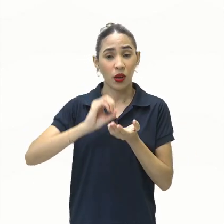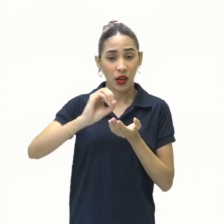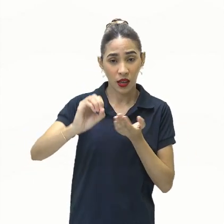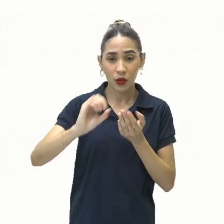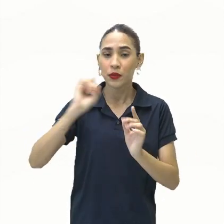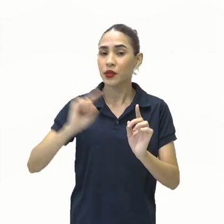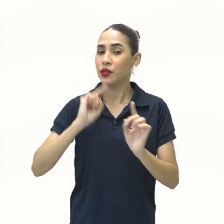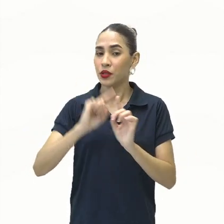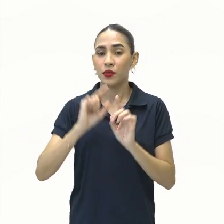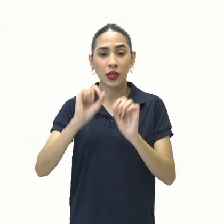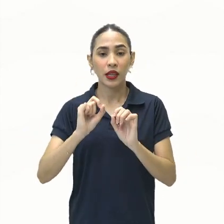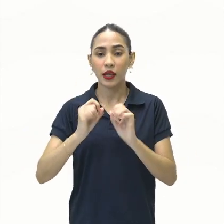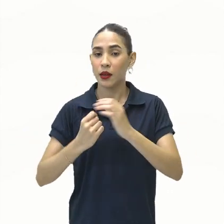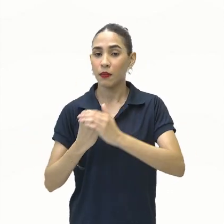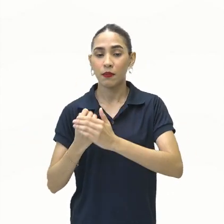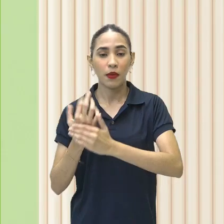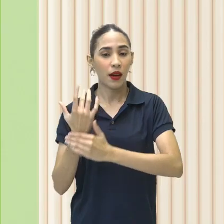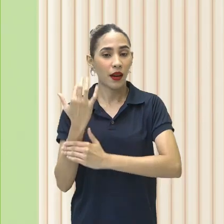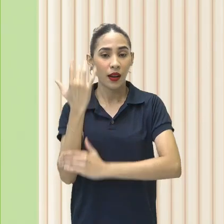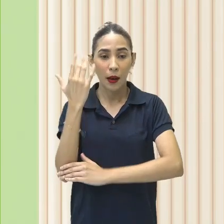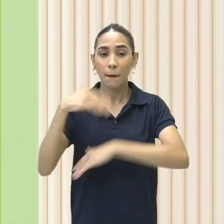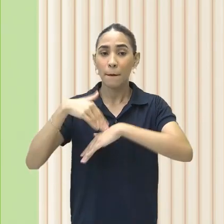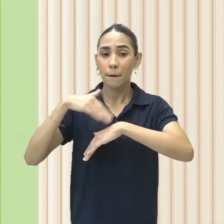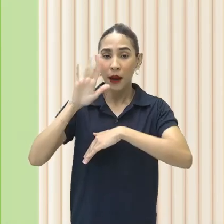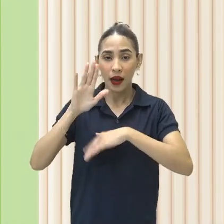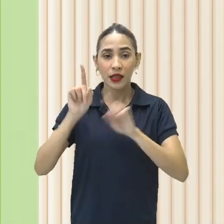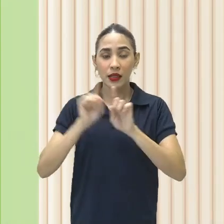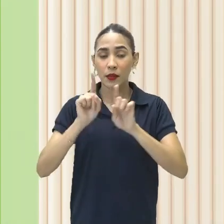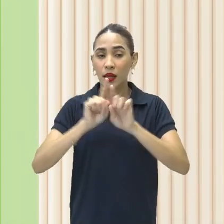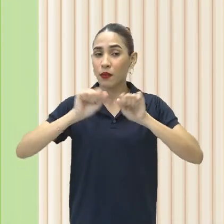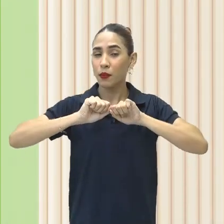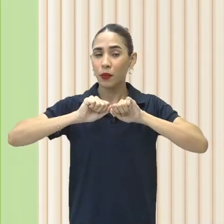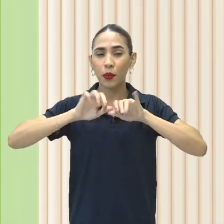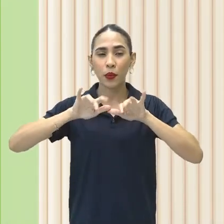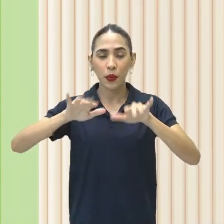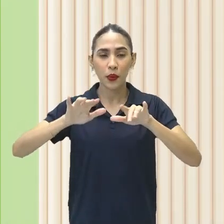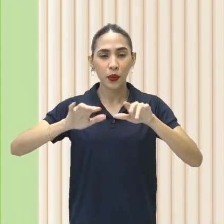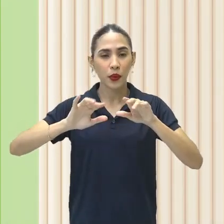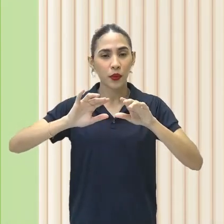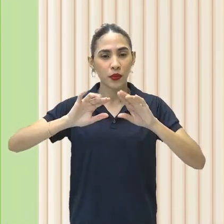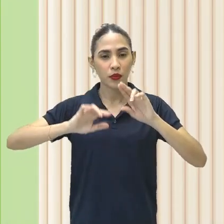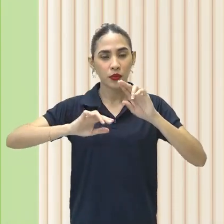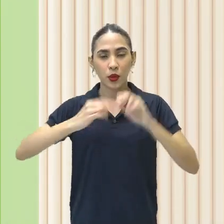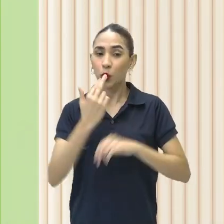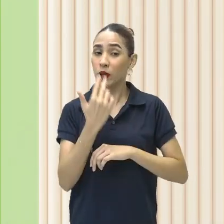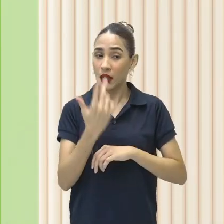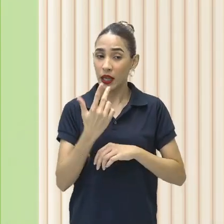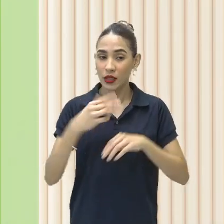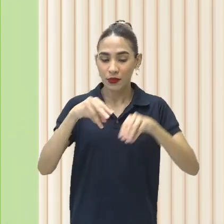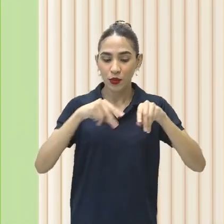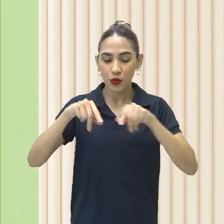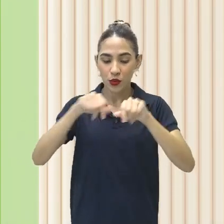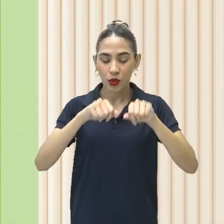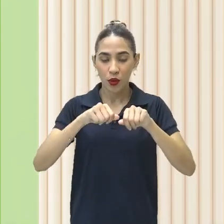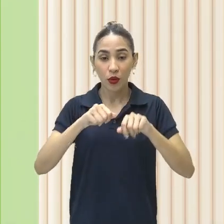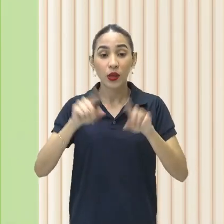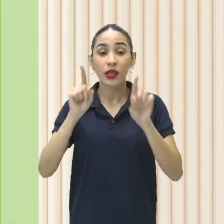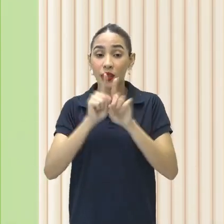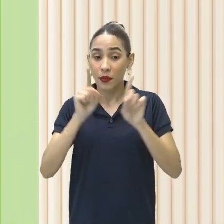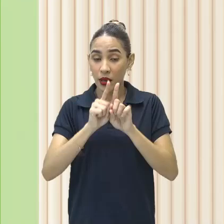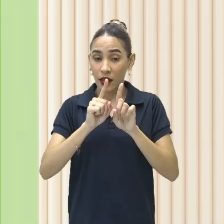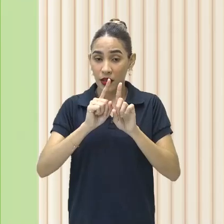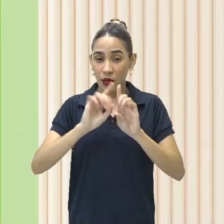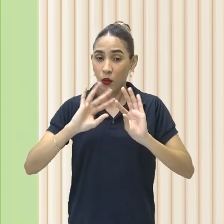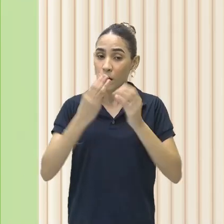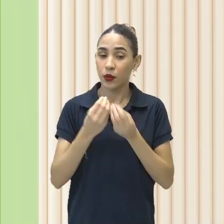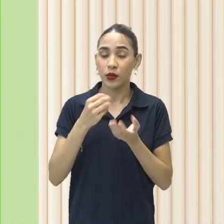de plantar mais, né? Proliferar esses nutrientes no solo. Também compostos